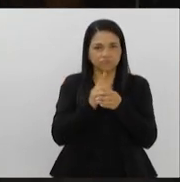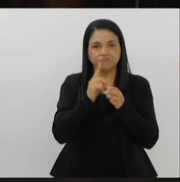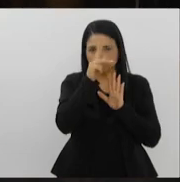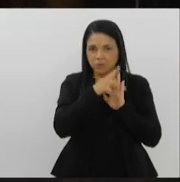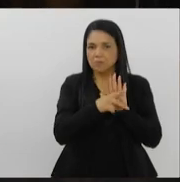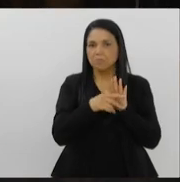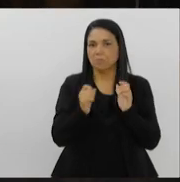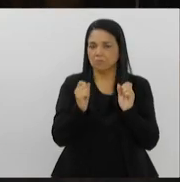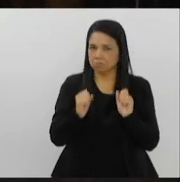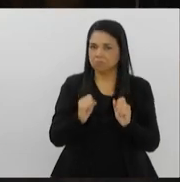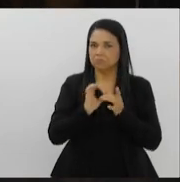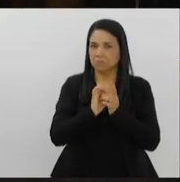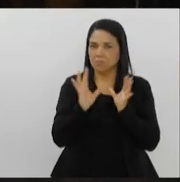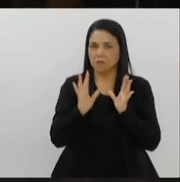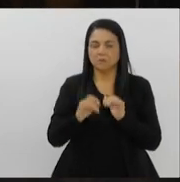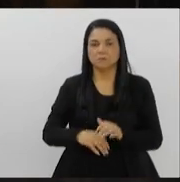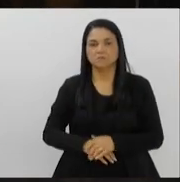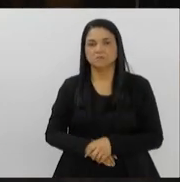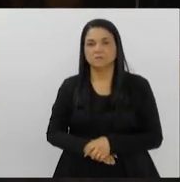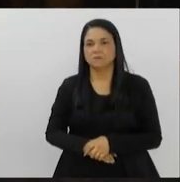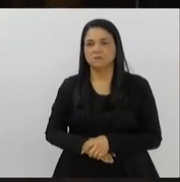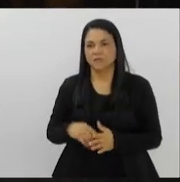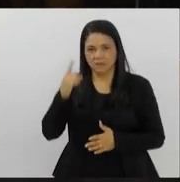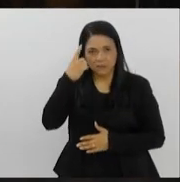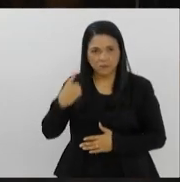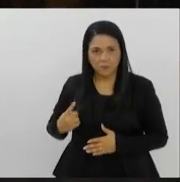ali. Já colocou Dani Balbi.